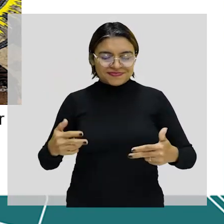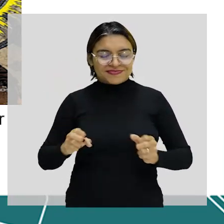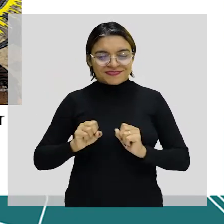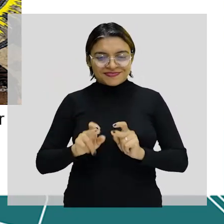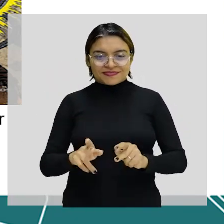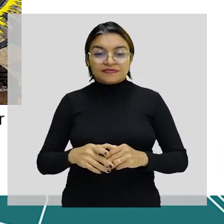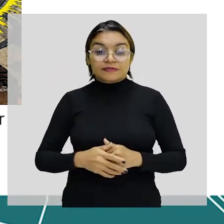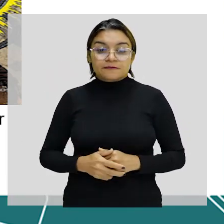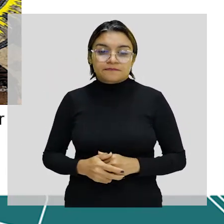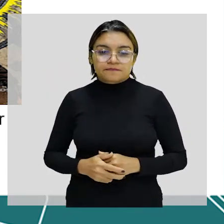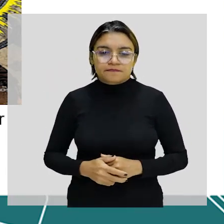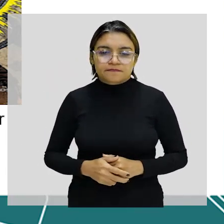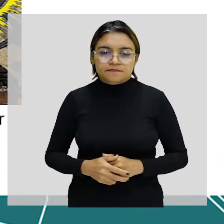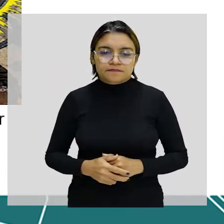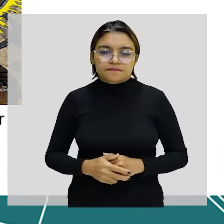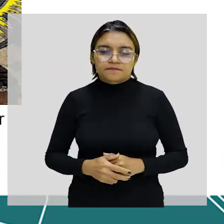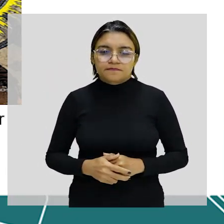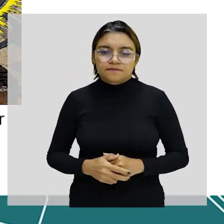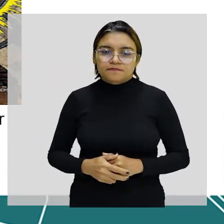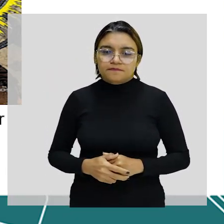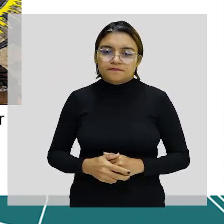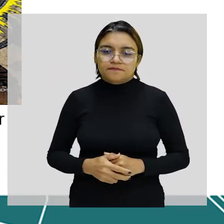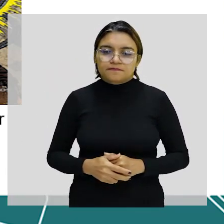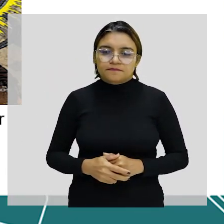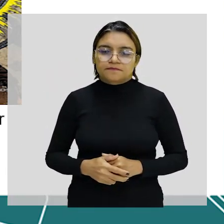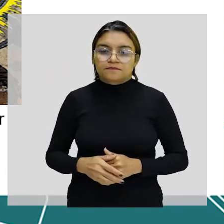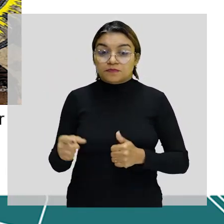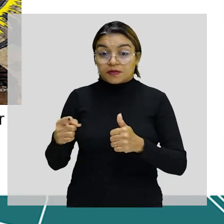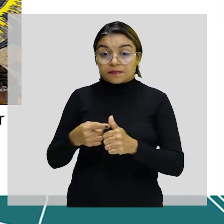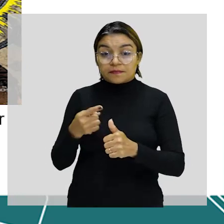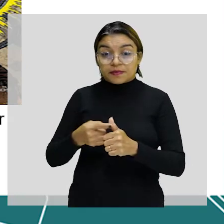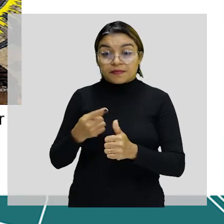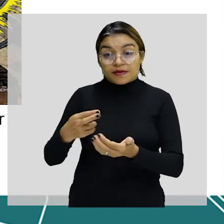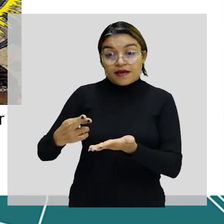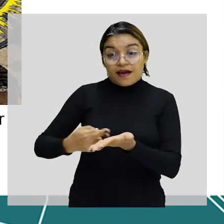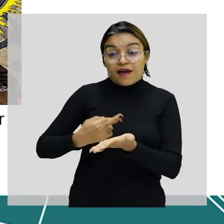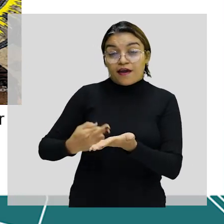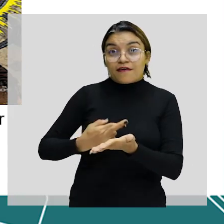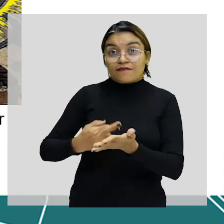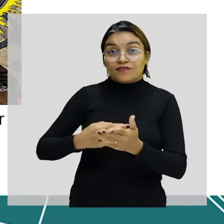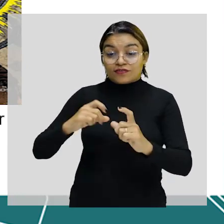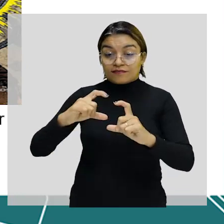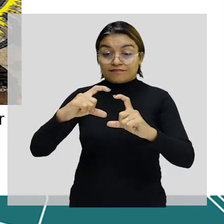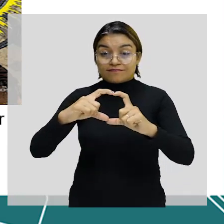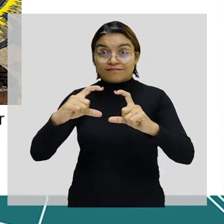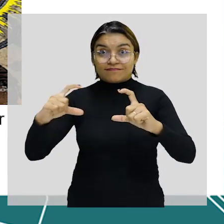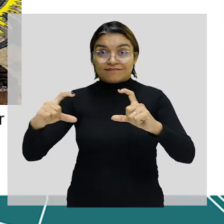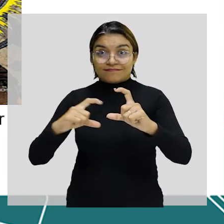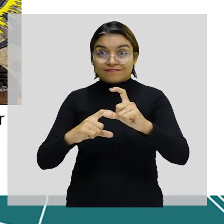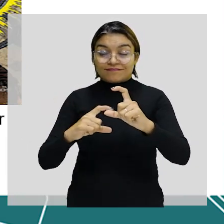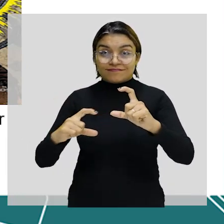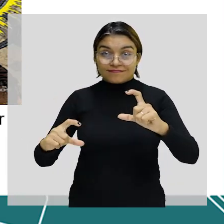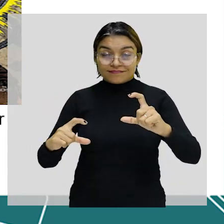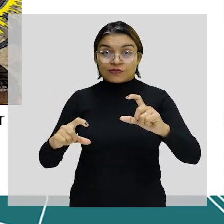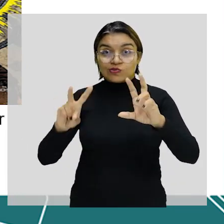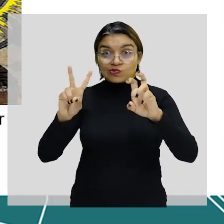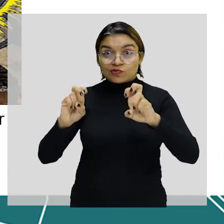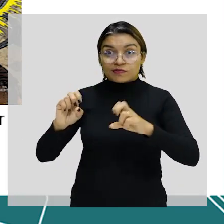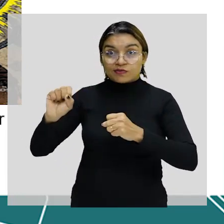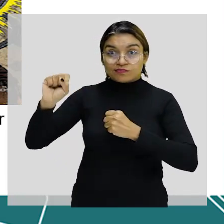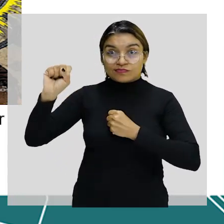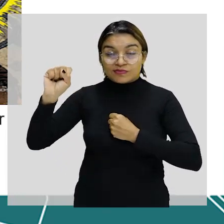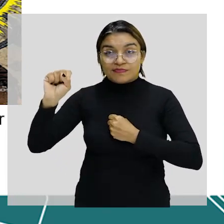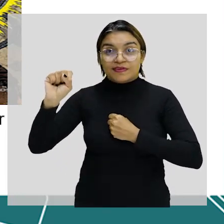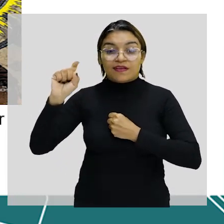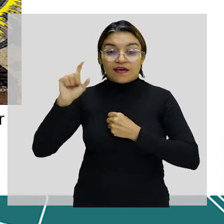turminha? Olha só, a primeira revista em quadrinhos, né, que tratou de super-heróis,